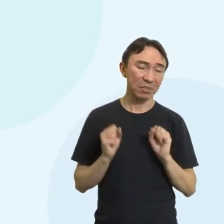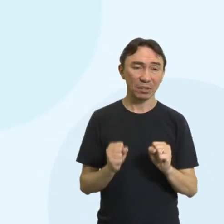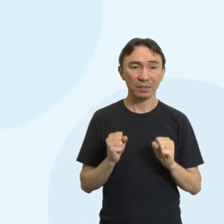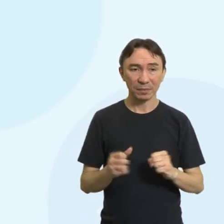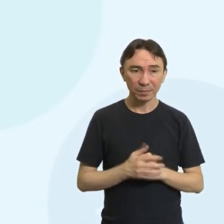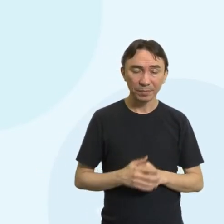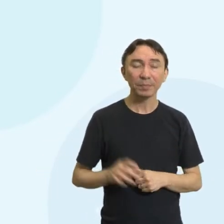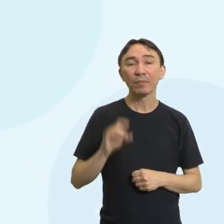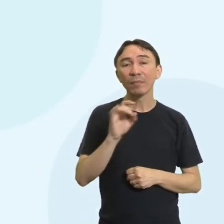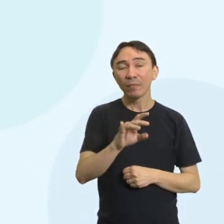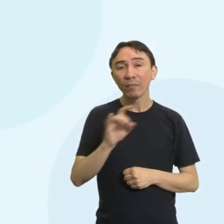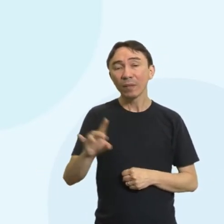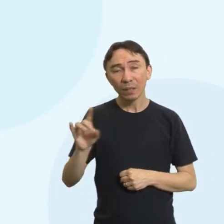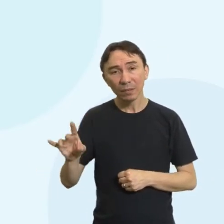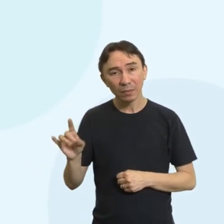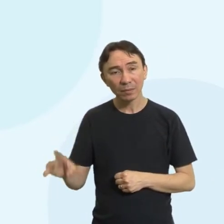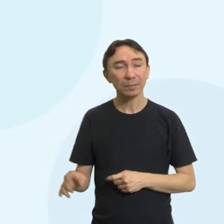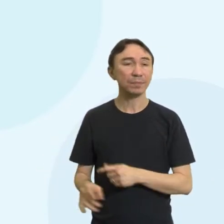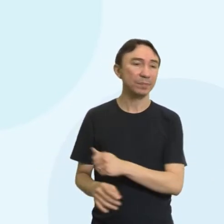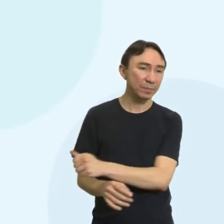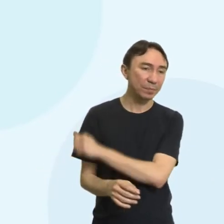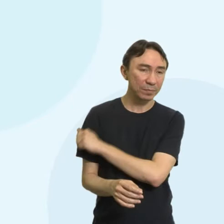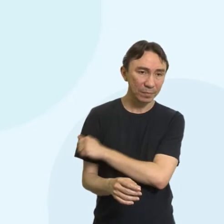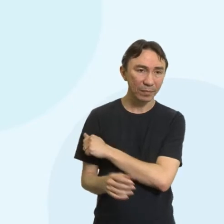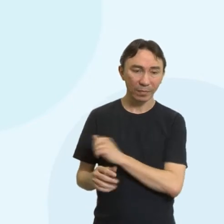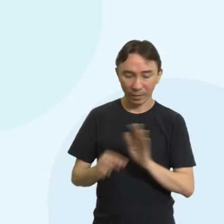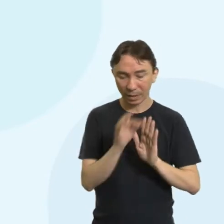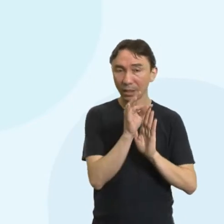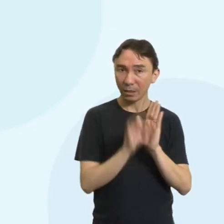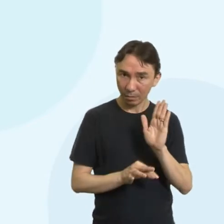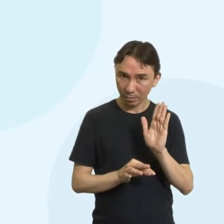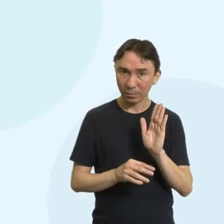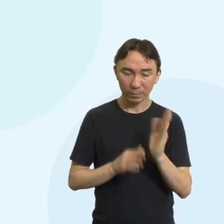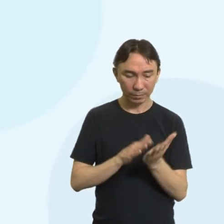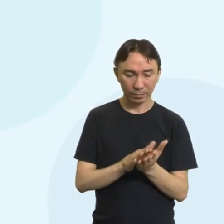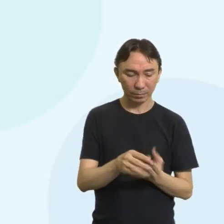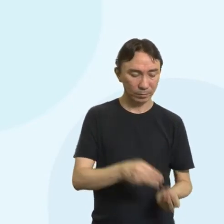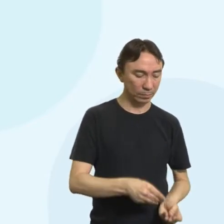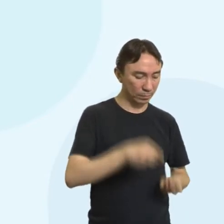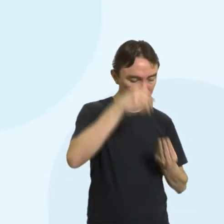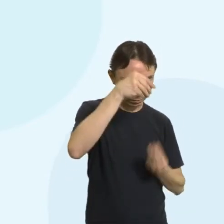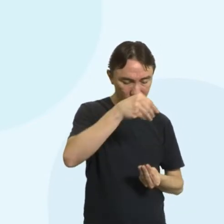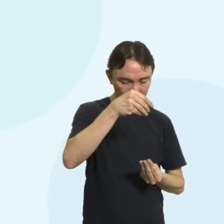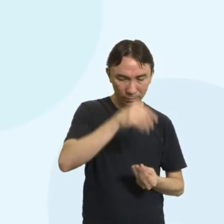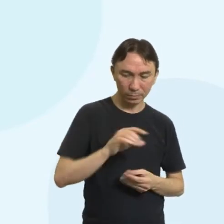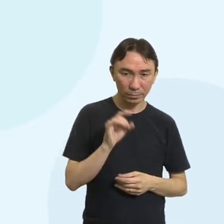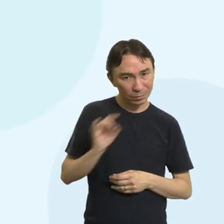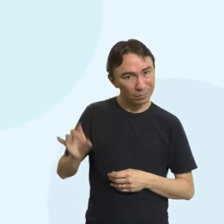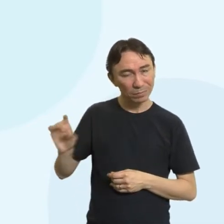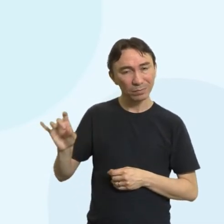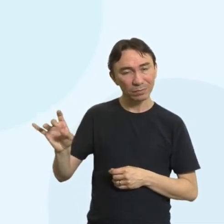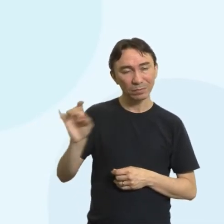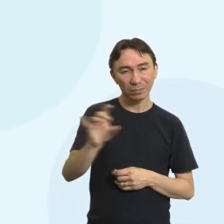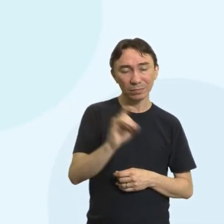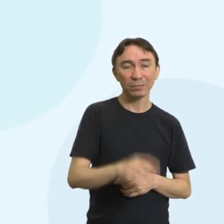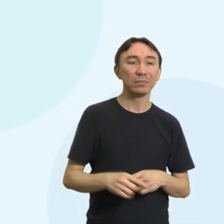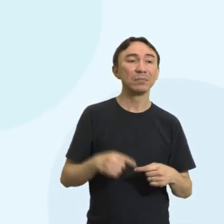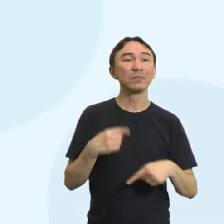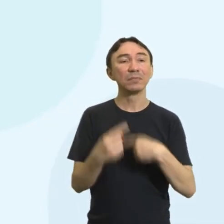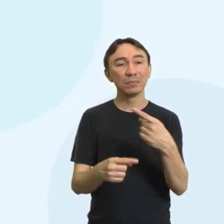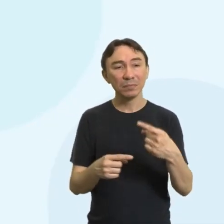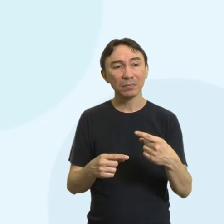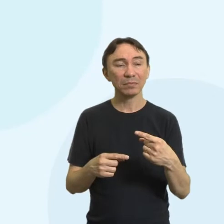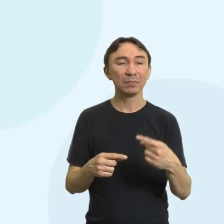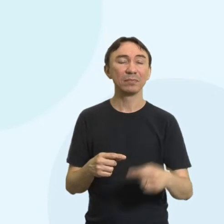vai receber uma cópia desse texto, né? E aí vão ser iniciados aí